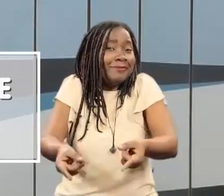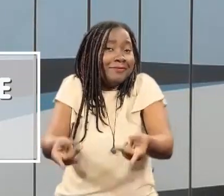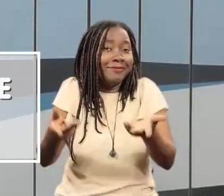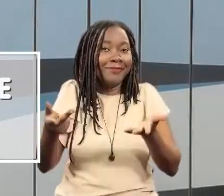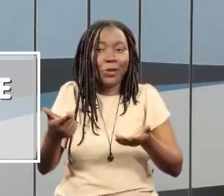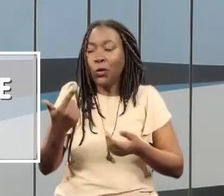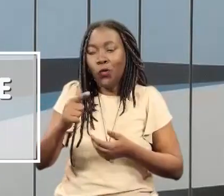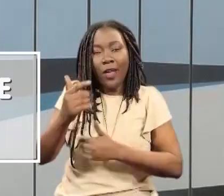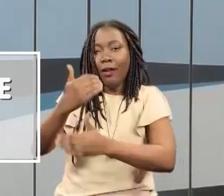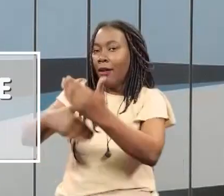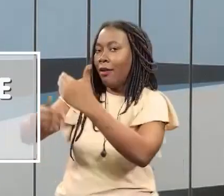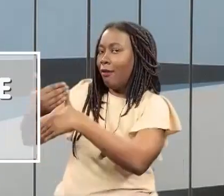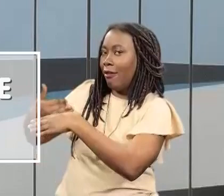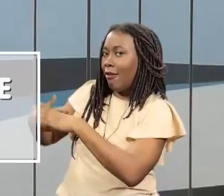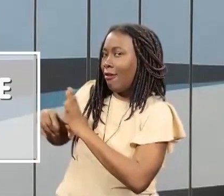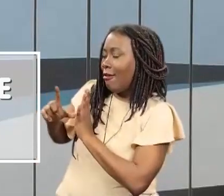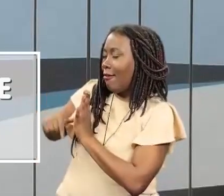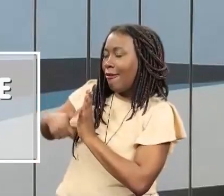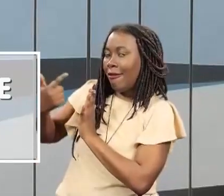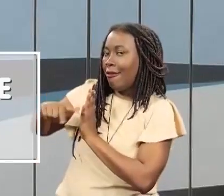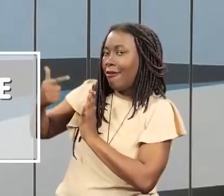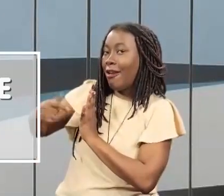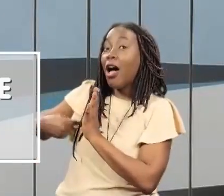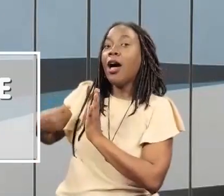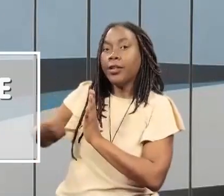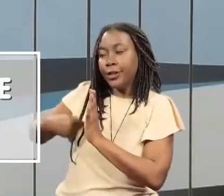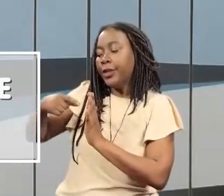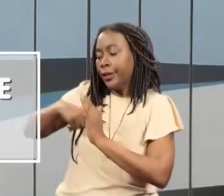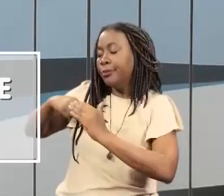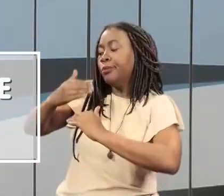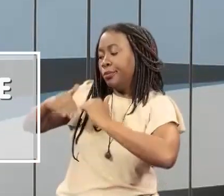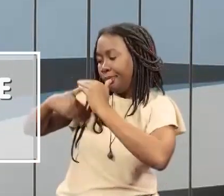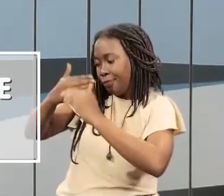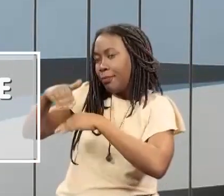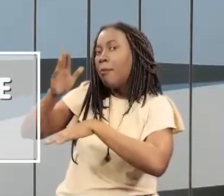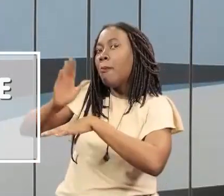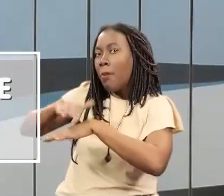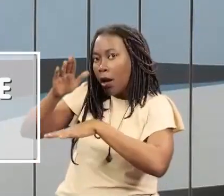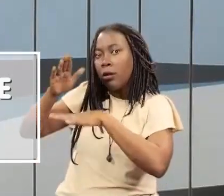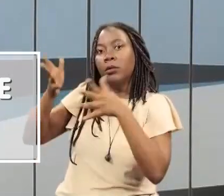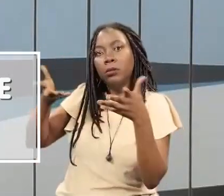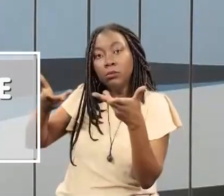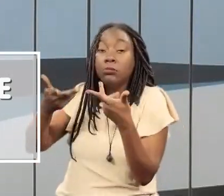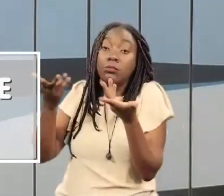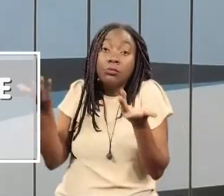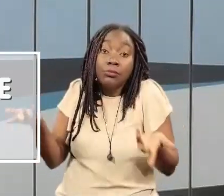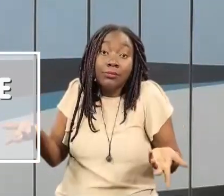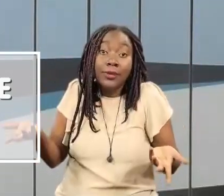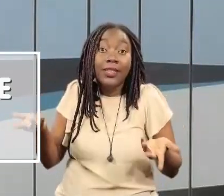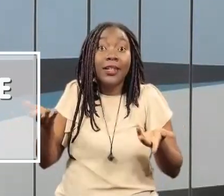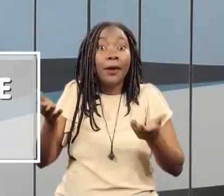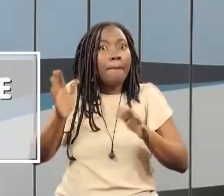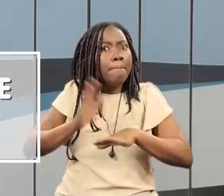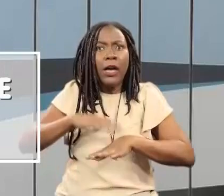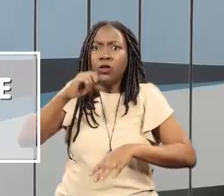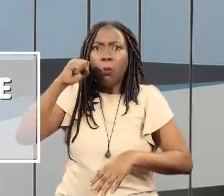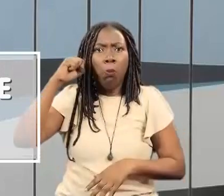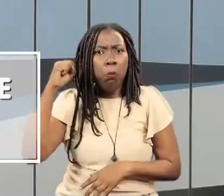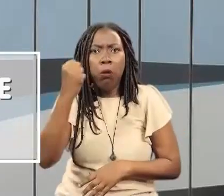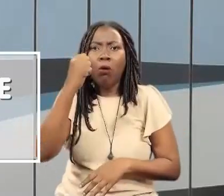ter um retrocesso. Exato. Né? A gente está tendo evoluções cada vez maiores, enfim. Mais potência,